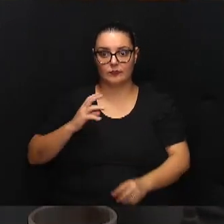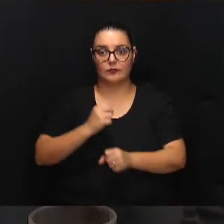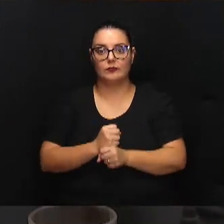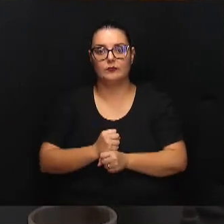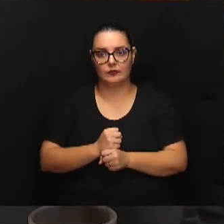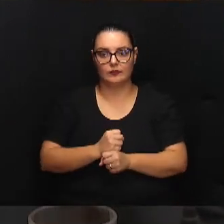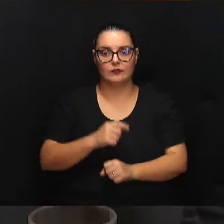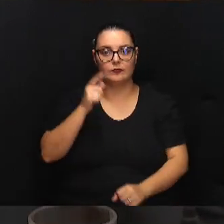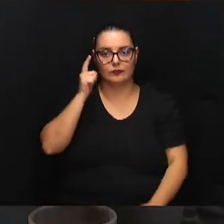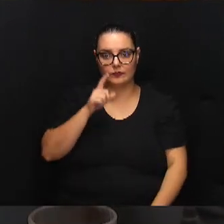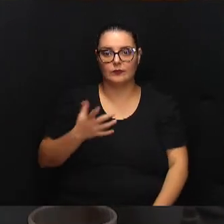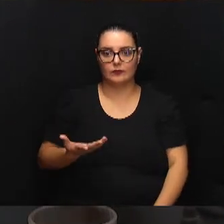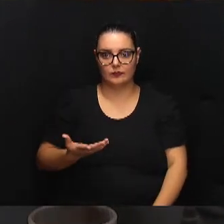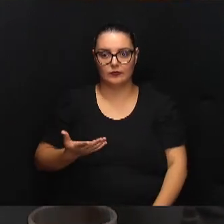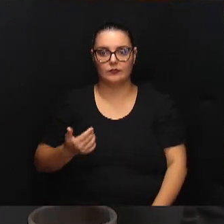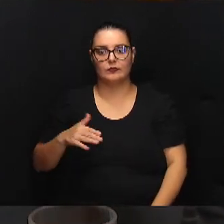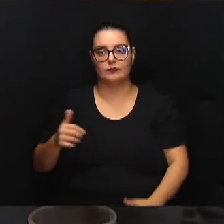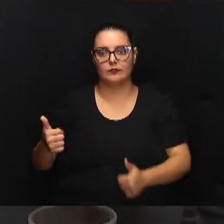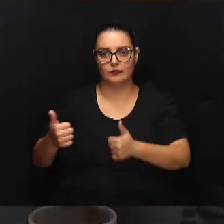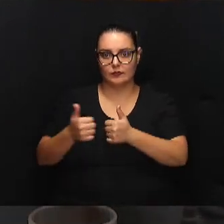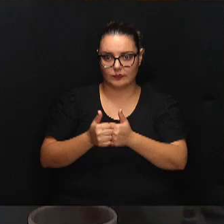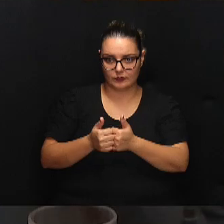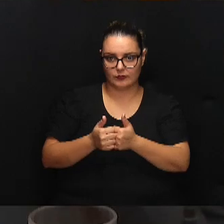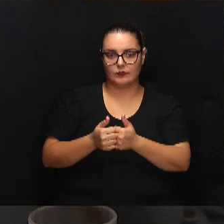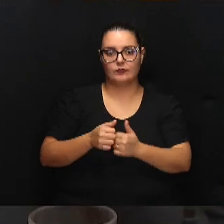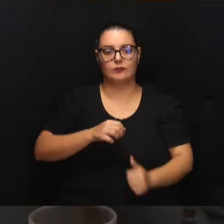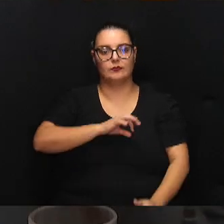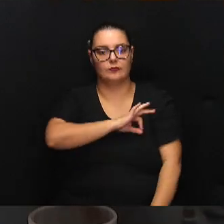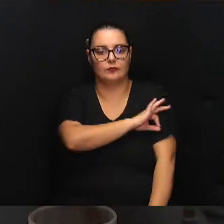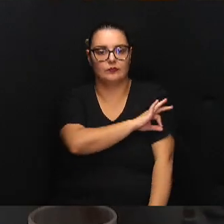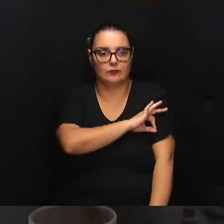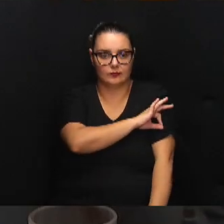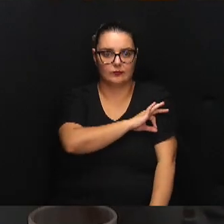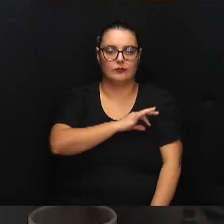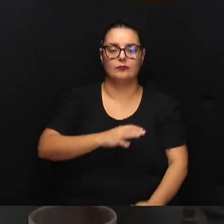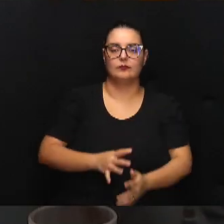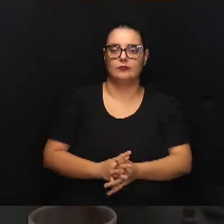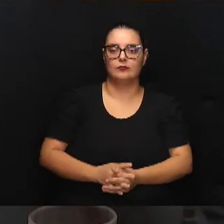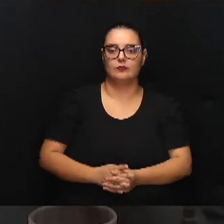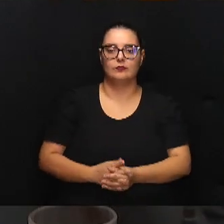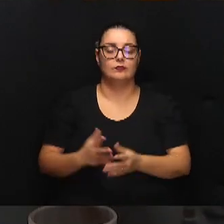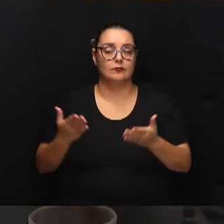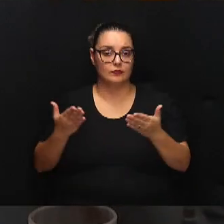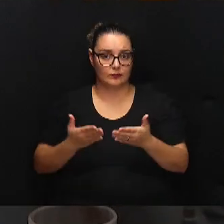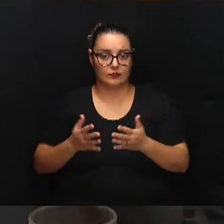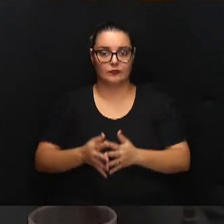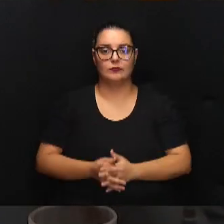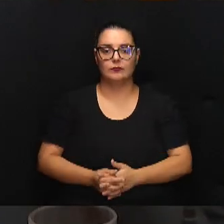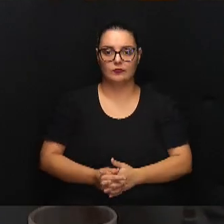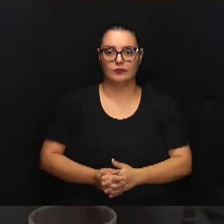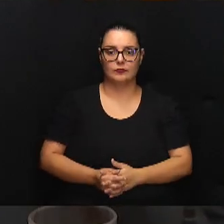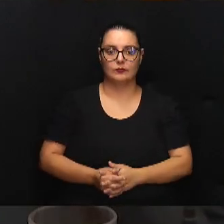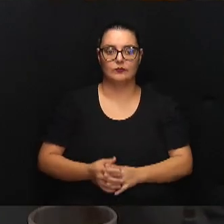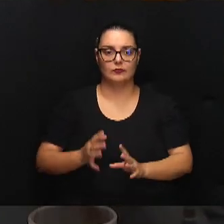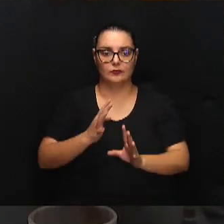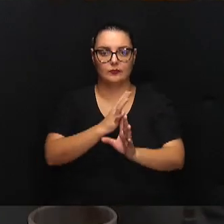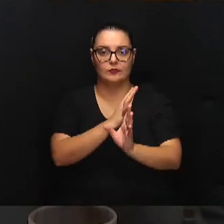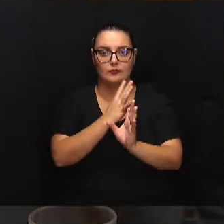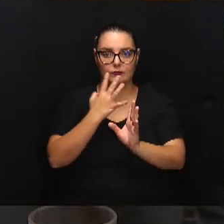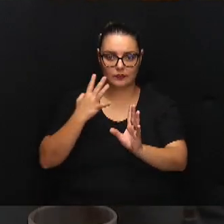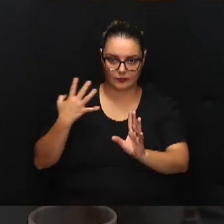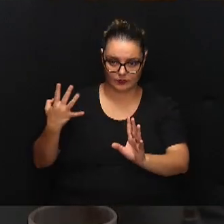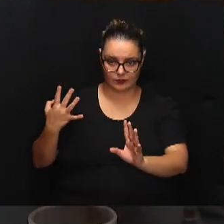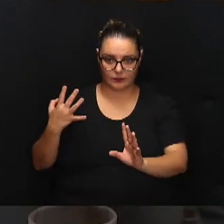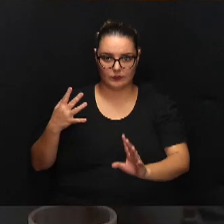gente consegue, né, estar mais perto de prefeituras, tudo. E aí hoje nós temos uma fila